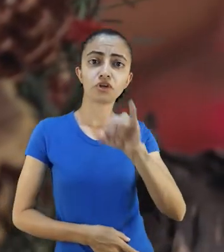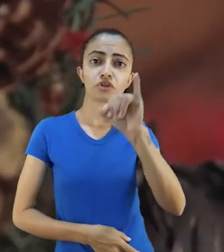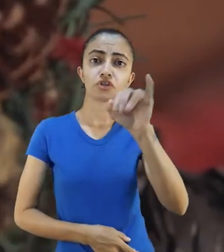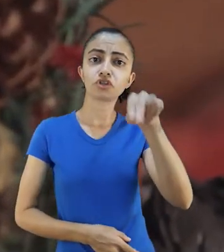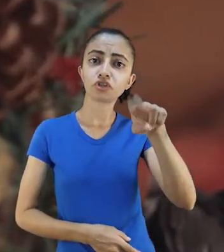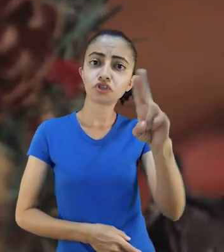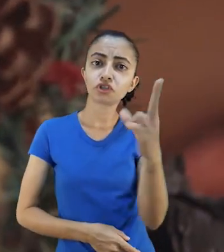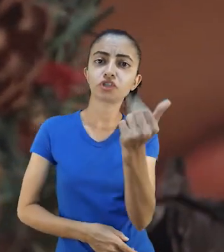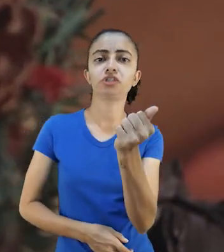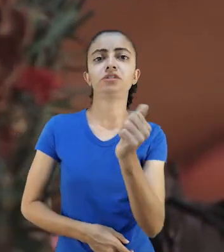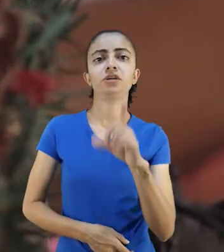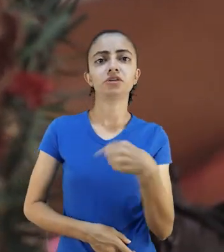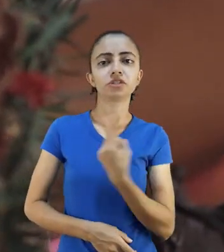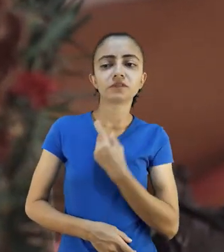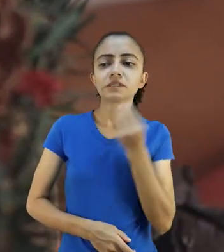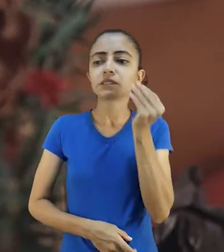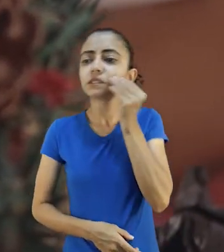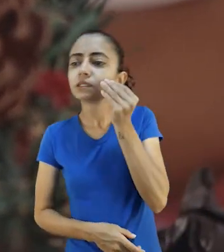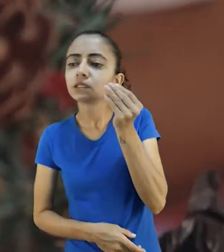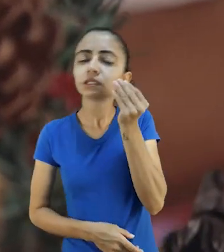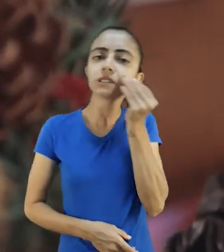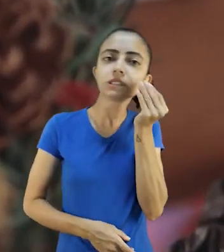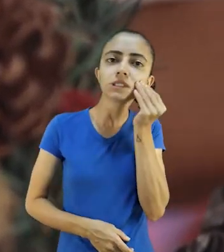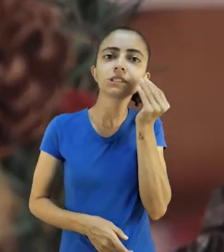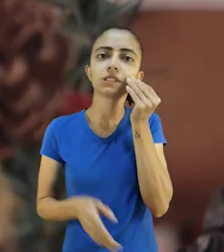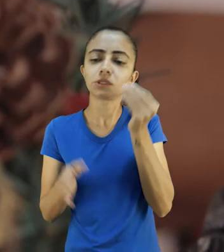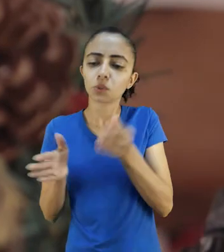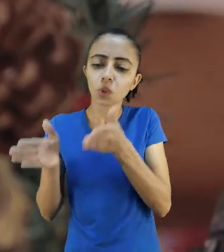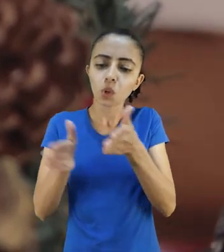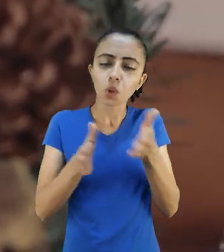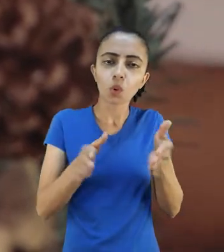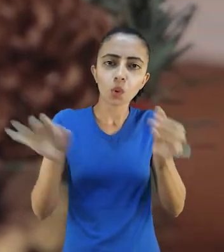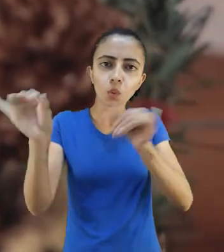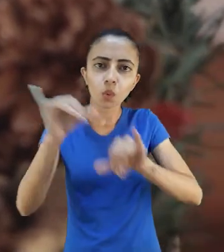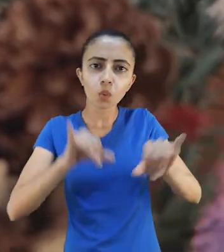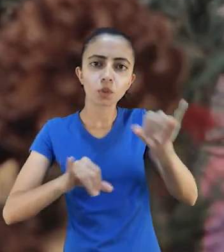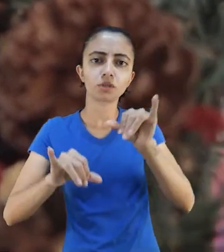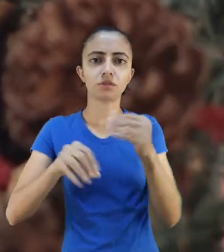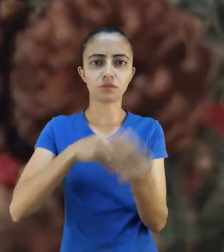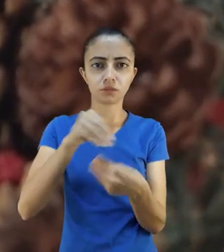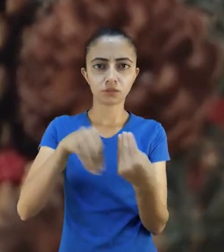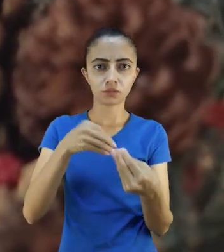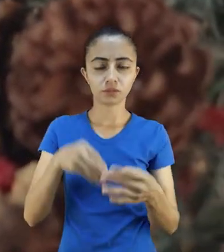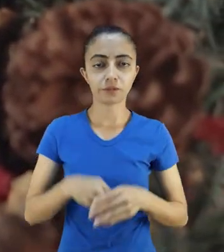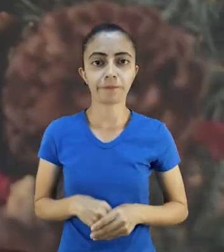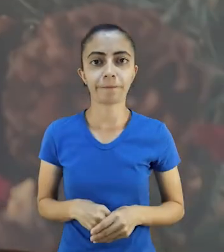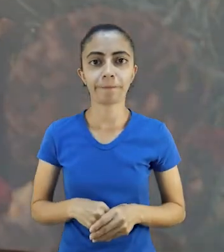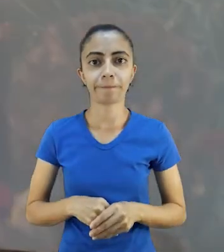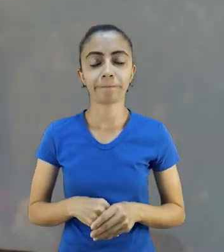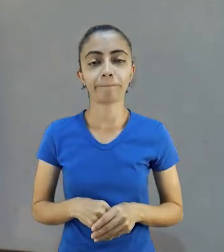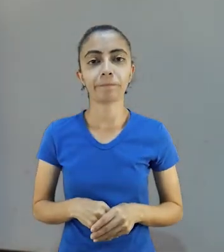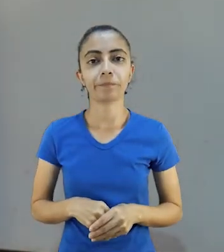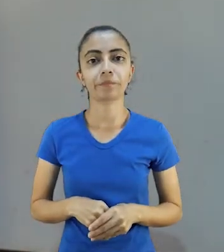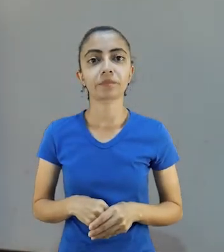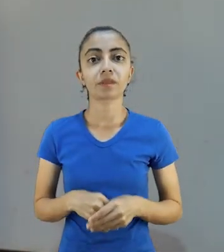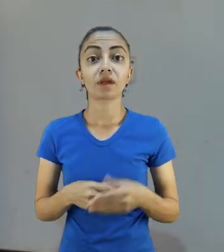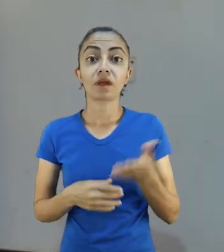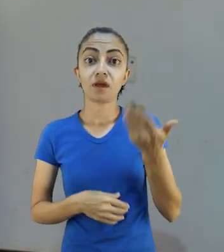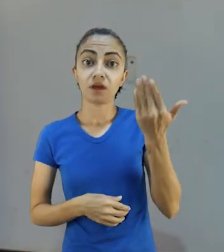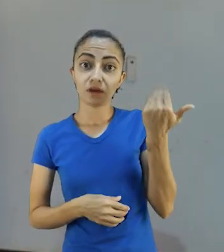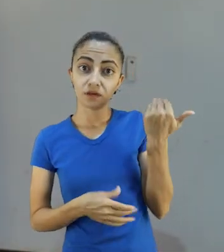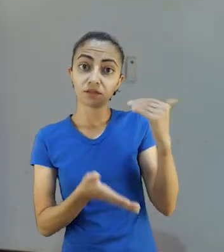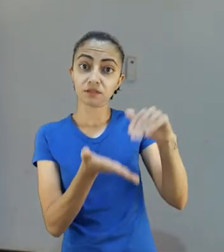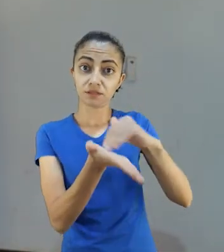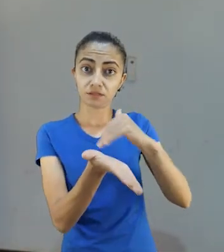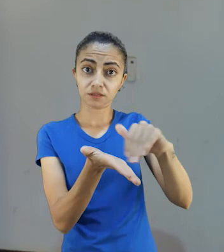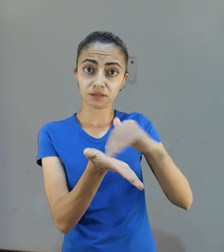vendo as plantas que dá, né? A gente dá oficina hoje em dia porque não tá podendo, né? Porque antes era pela secretaria, né, Lira? Convidava